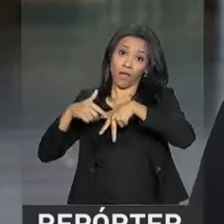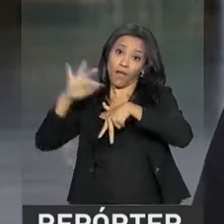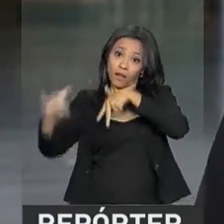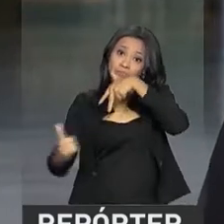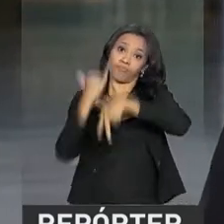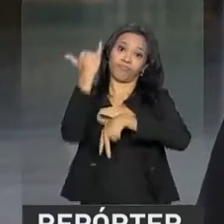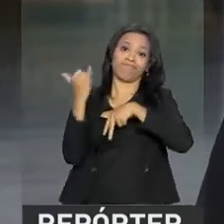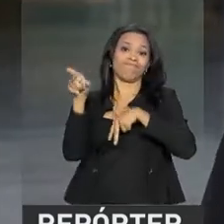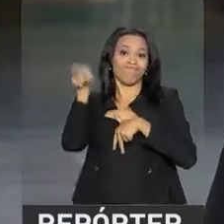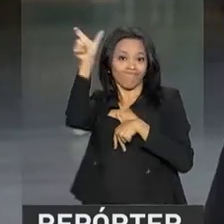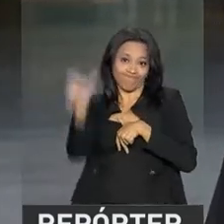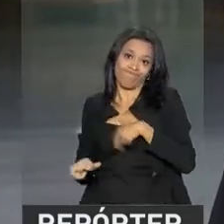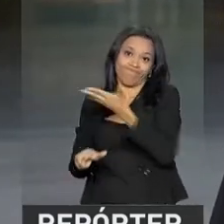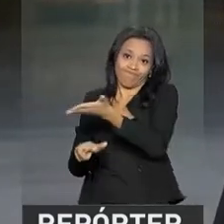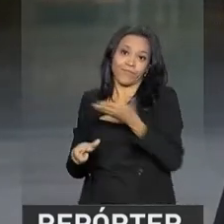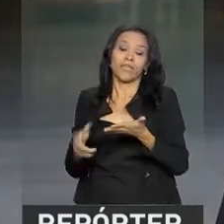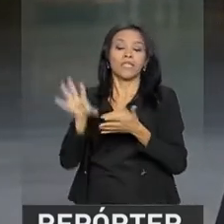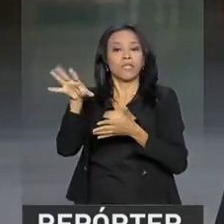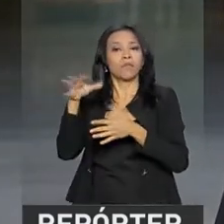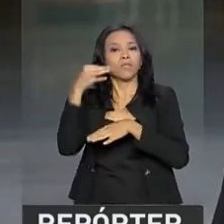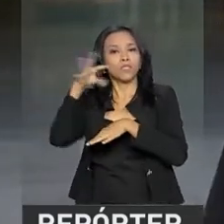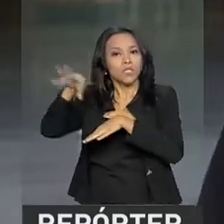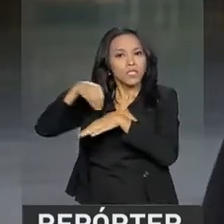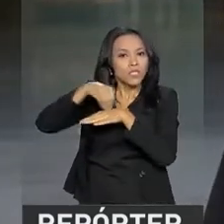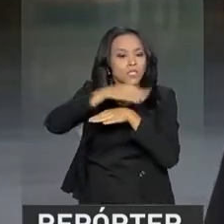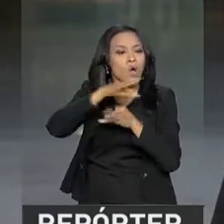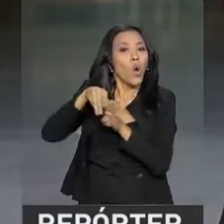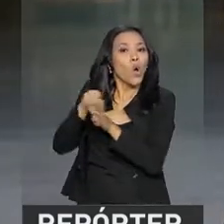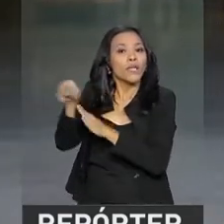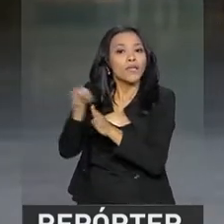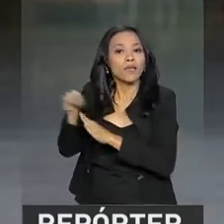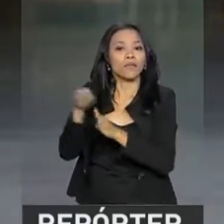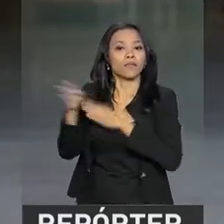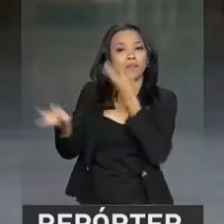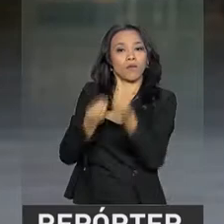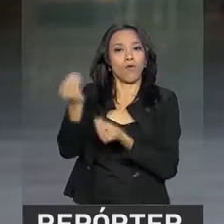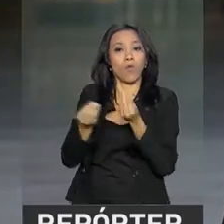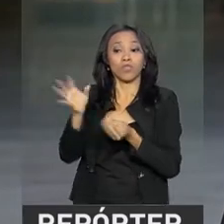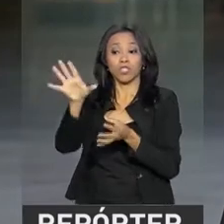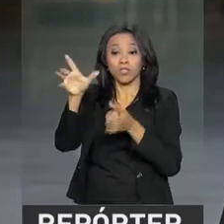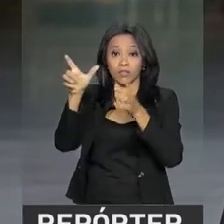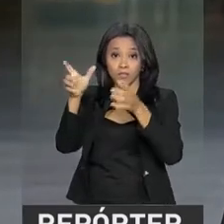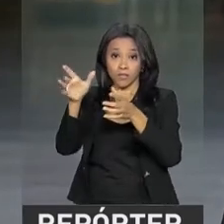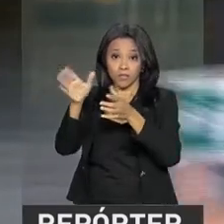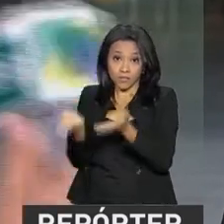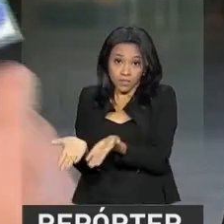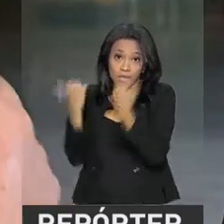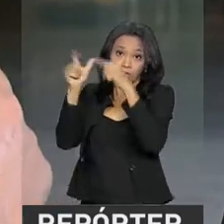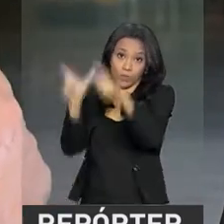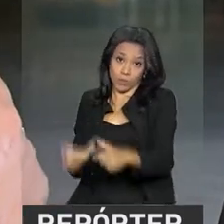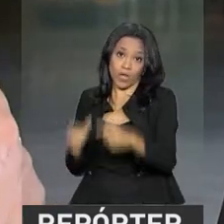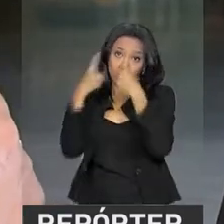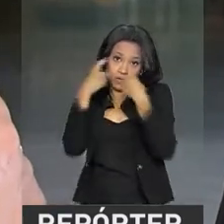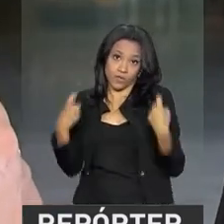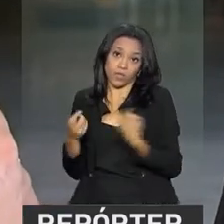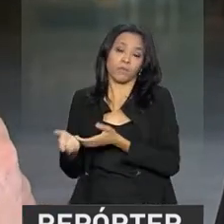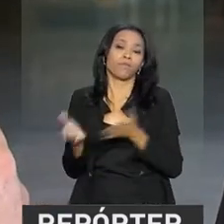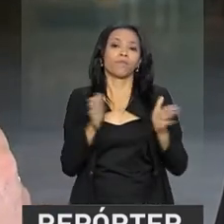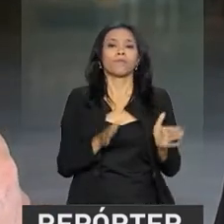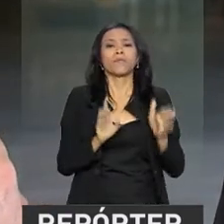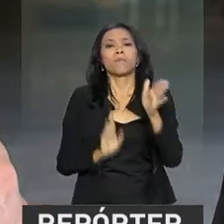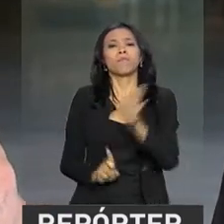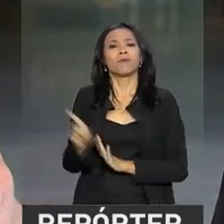sigilosa encaminhar para os órgãos competentes para tirar a vítima do ambiente de violação e quais são as principais denúncias